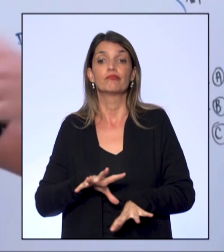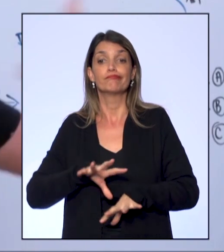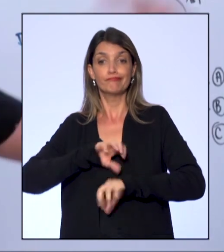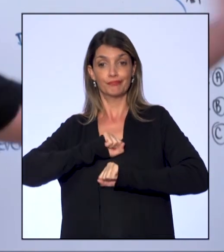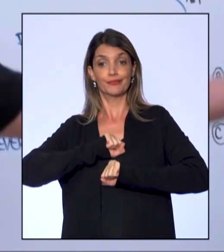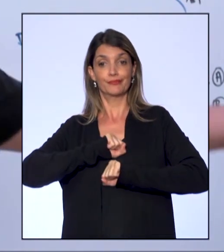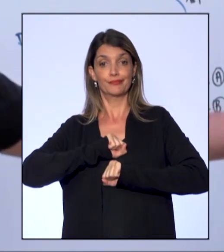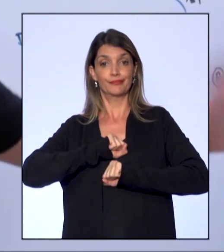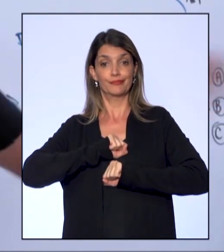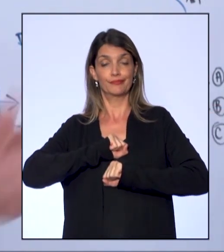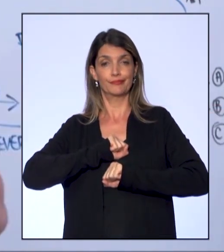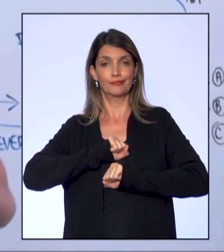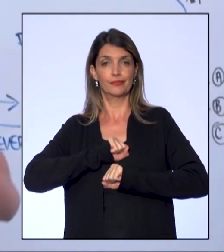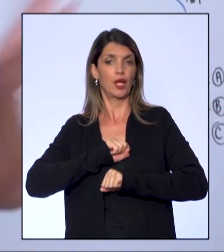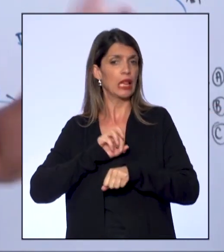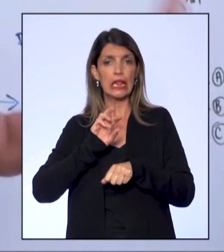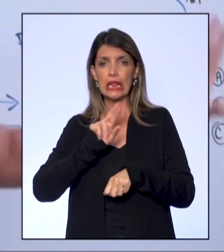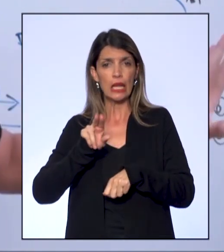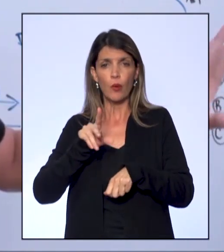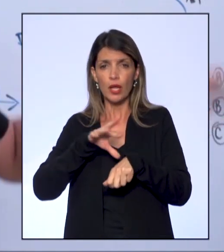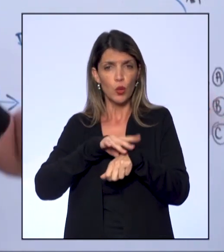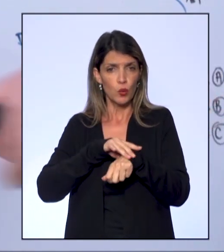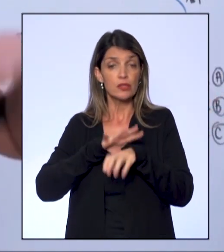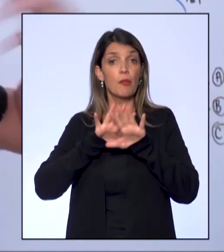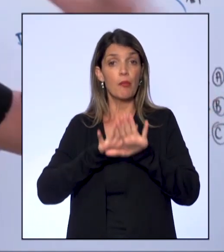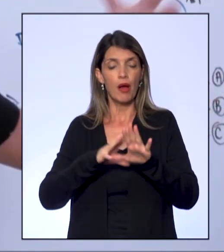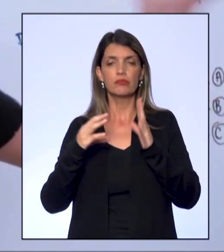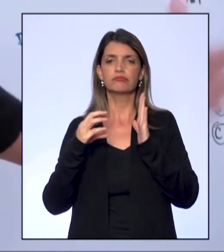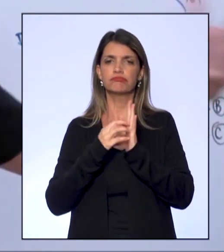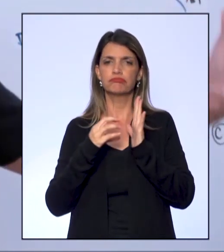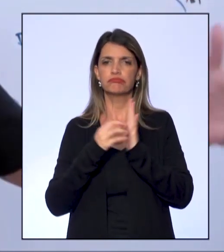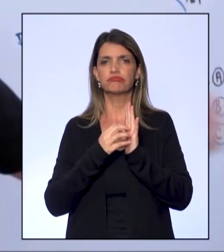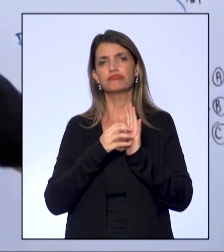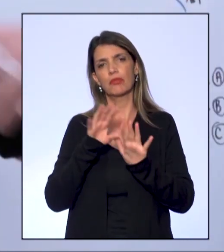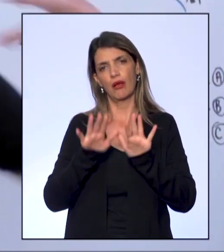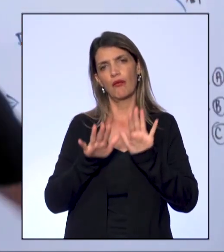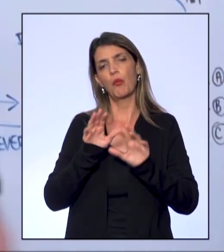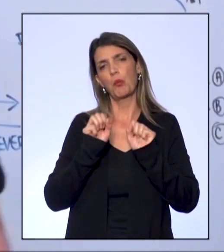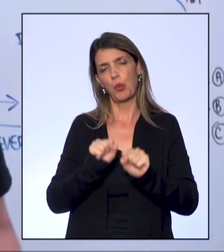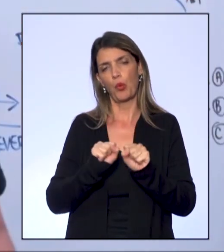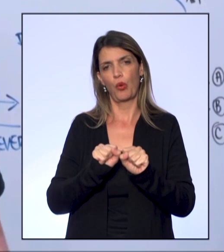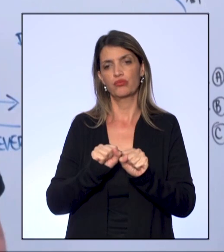muita gente chama erradamente de doença. Tá, mas a AIDS, o cara pode ter um quadro de AIDS,